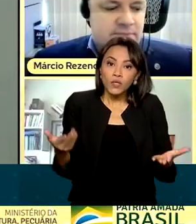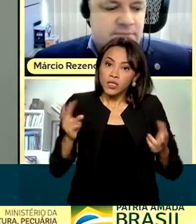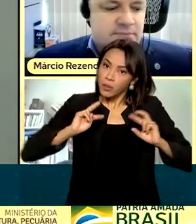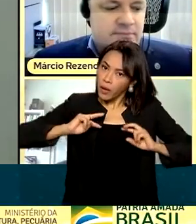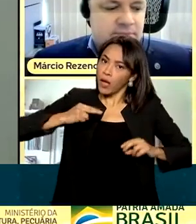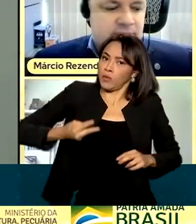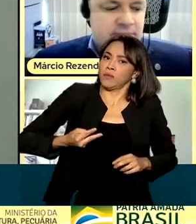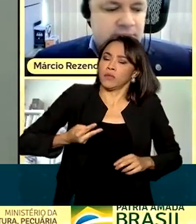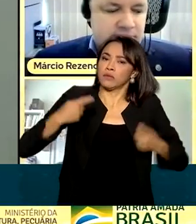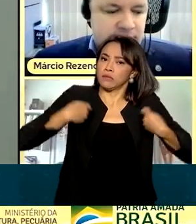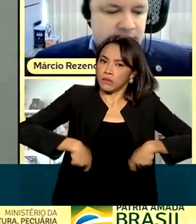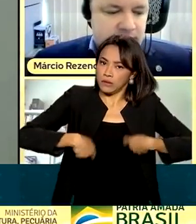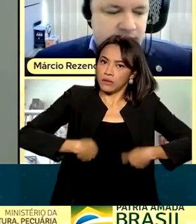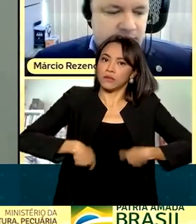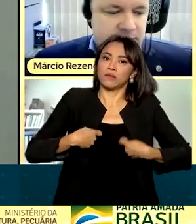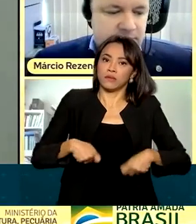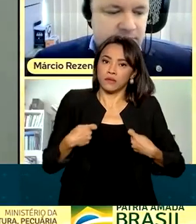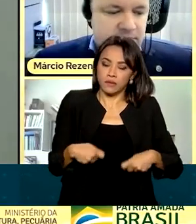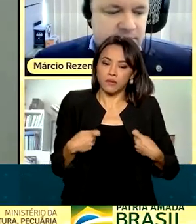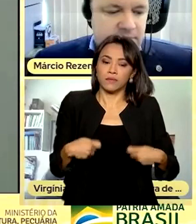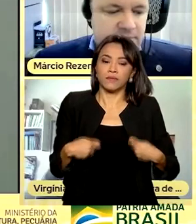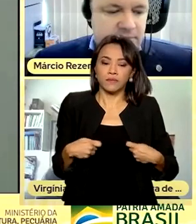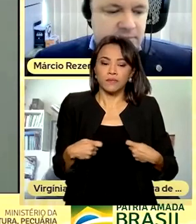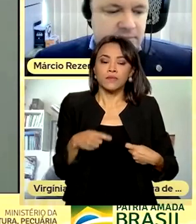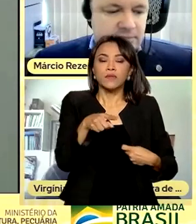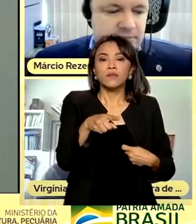necessidade, né, para ter uma